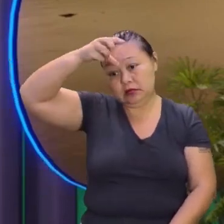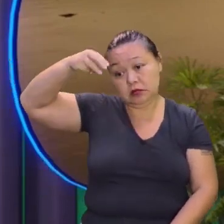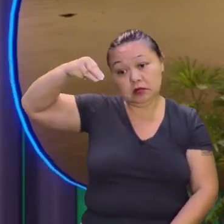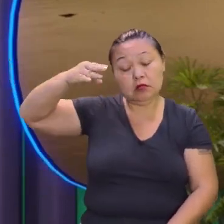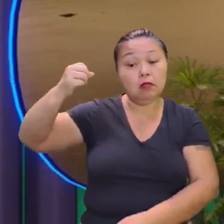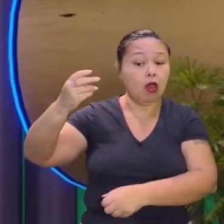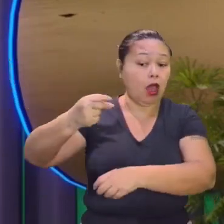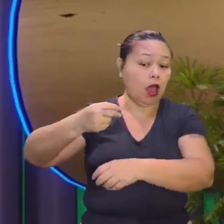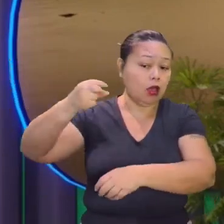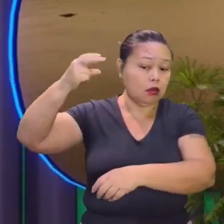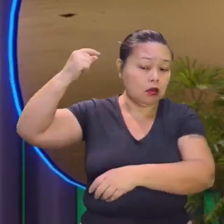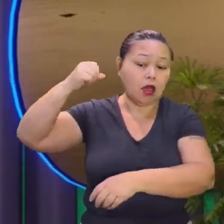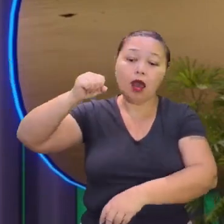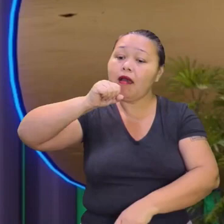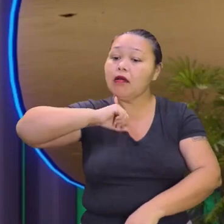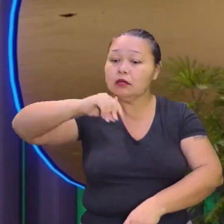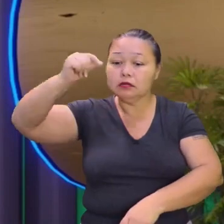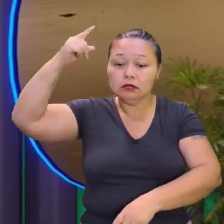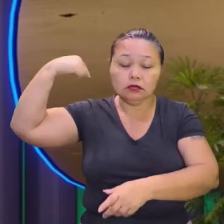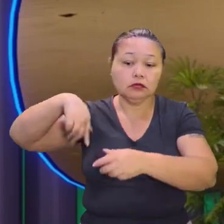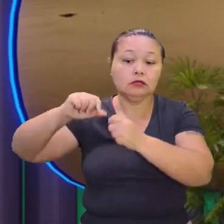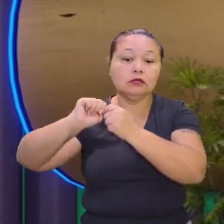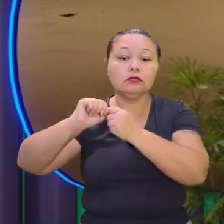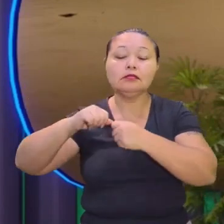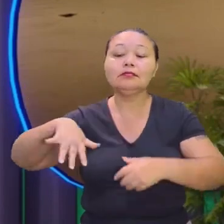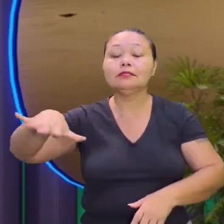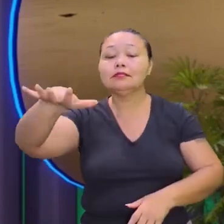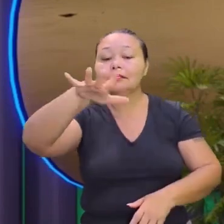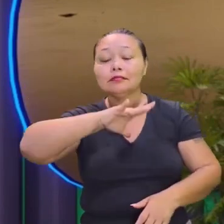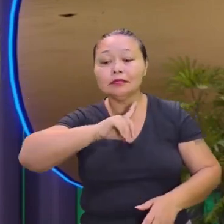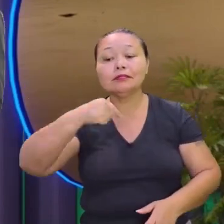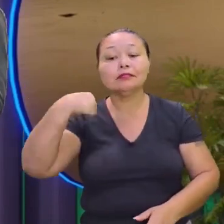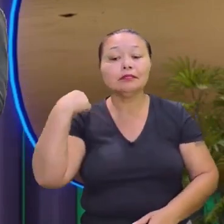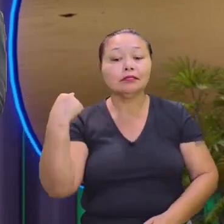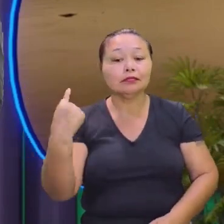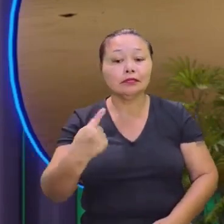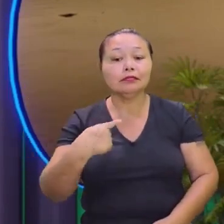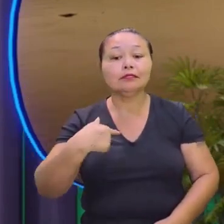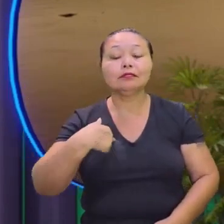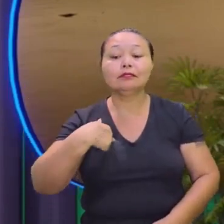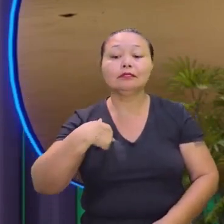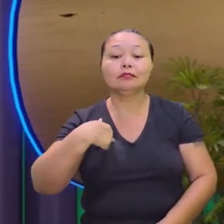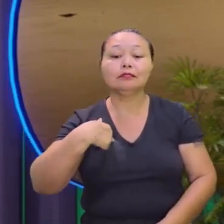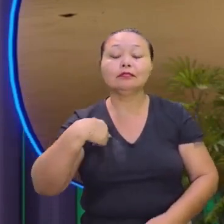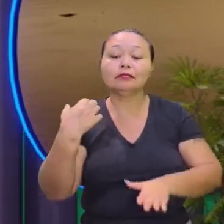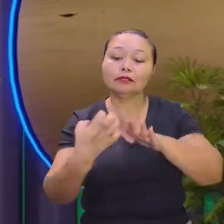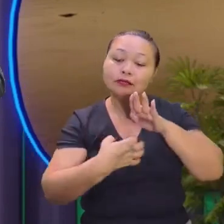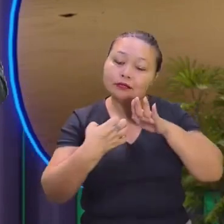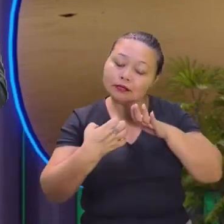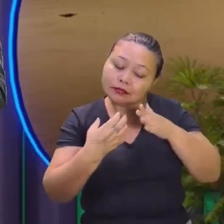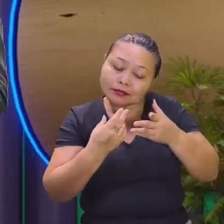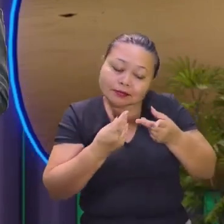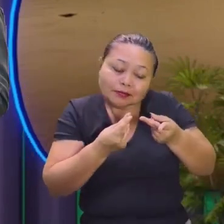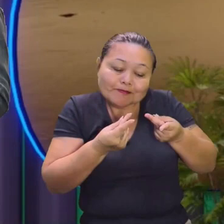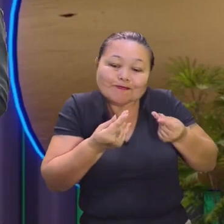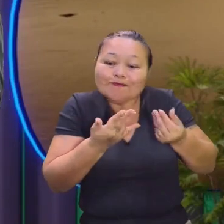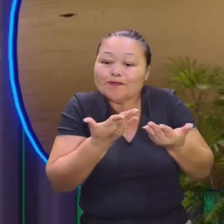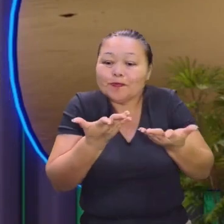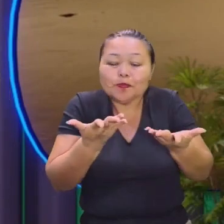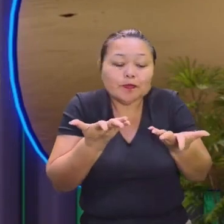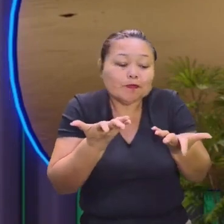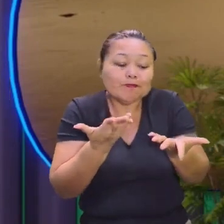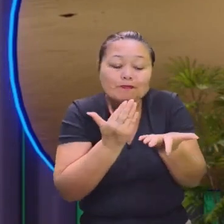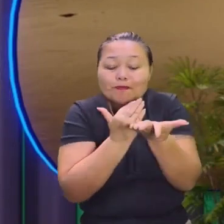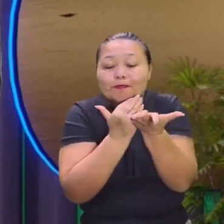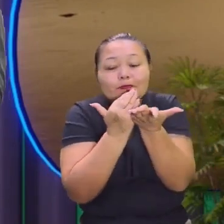que é muito mais antiga. Então, nesse cenário, a gente também tem uma indústria muito incipiente,